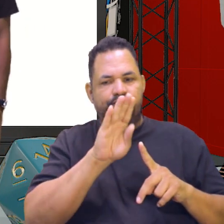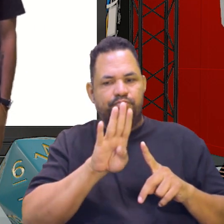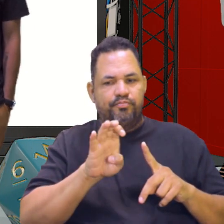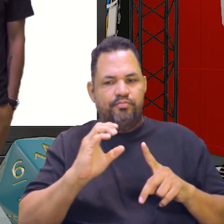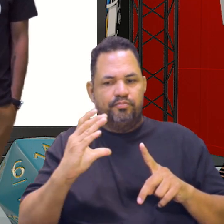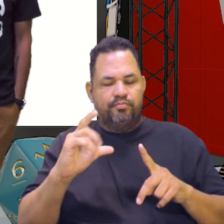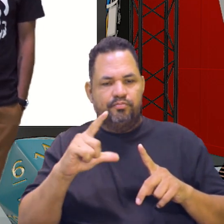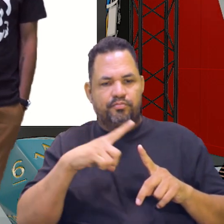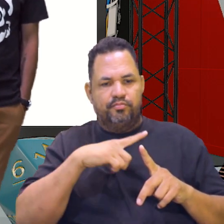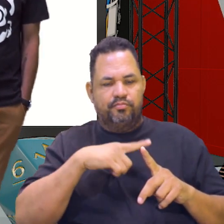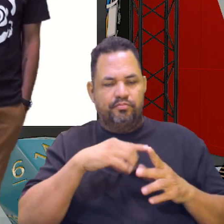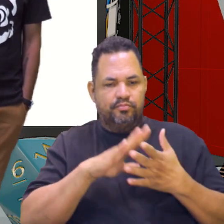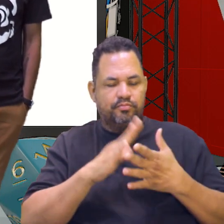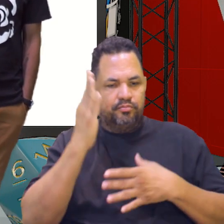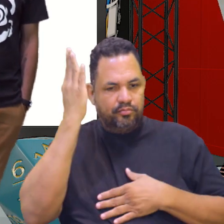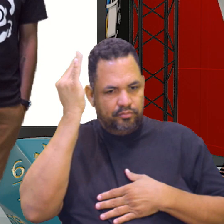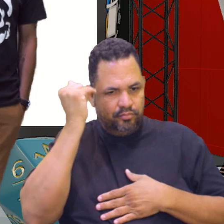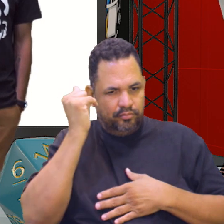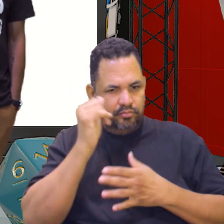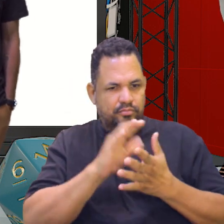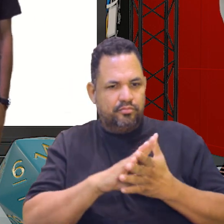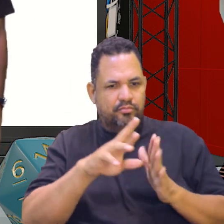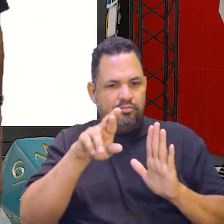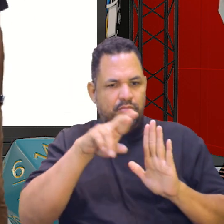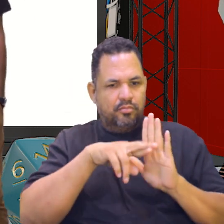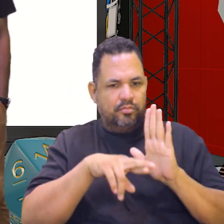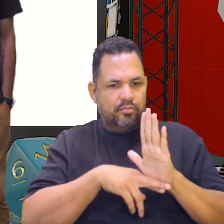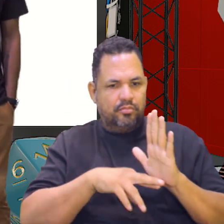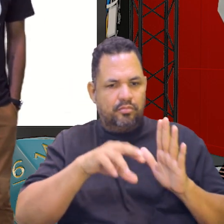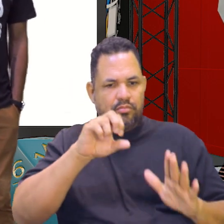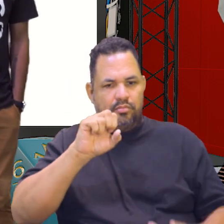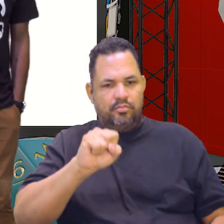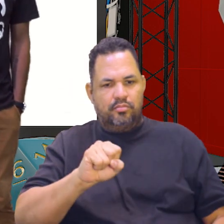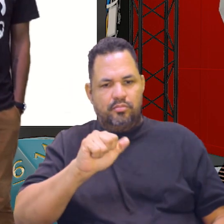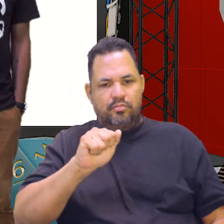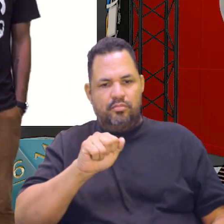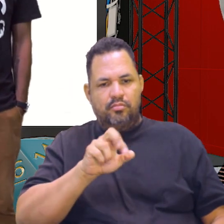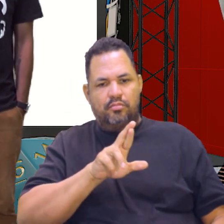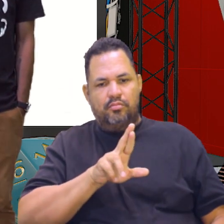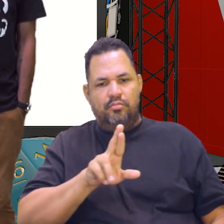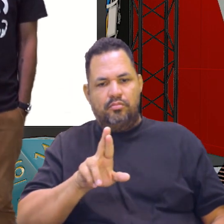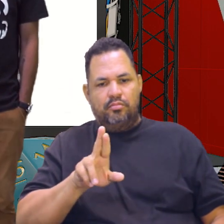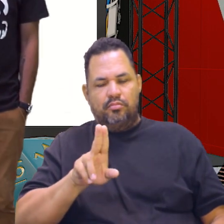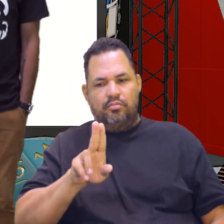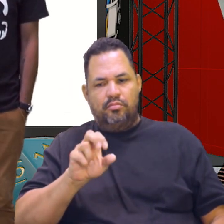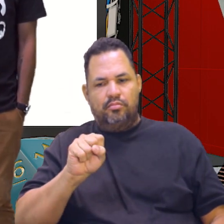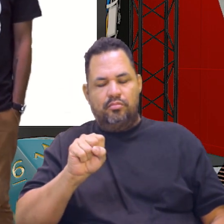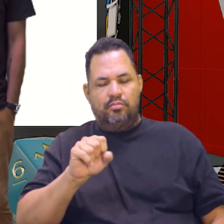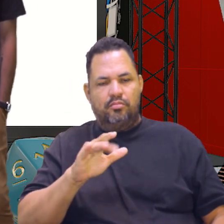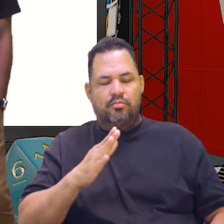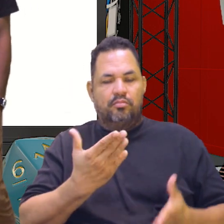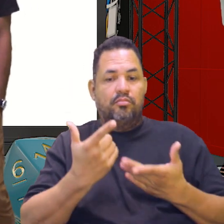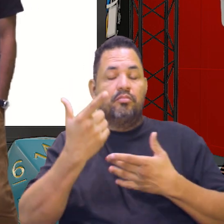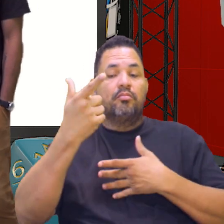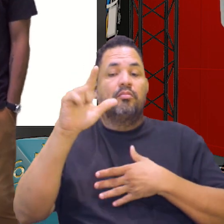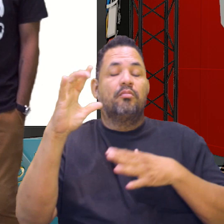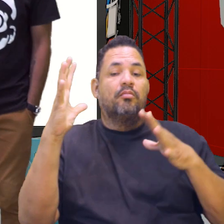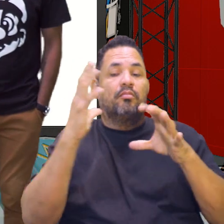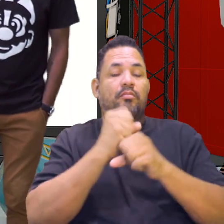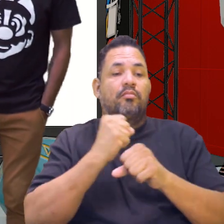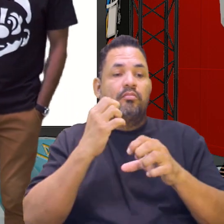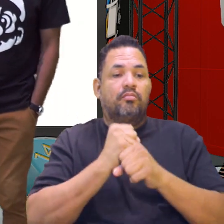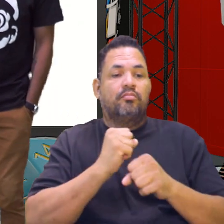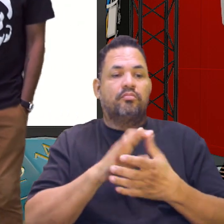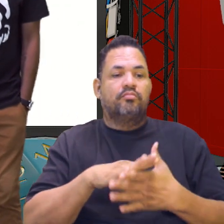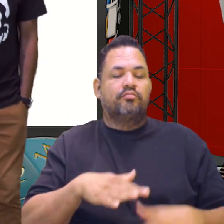C, e a gente vai precisar saber a regra de Sarri, né? Então, dentro dessas 2 etapas aqui, a gente consegue calcular